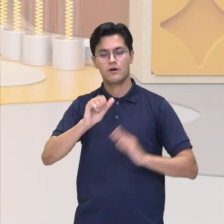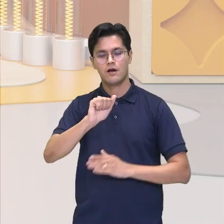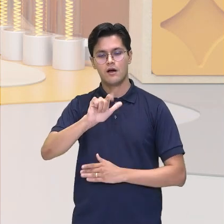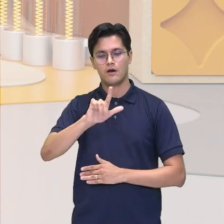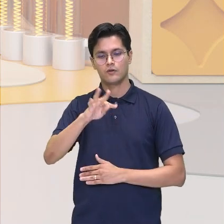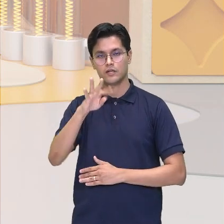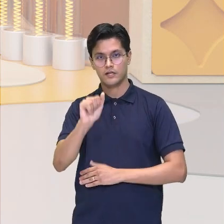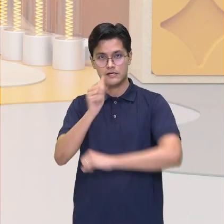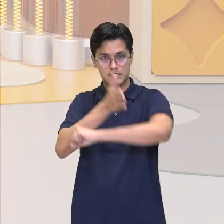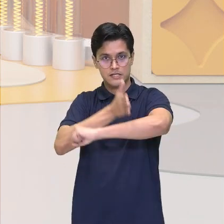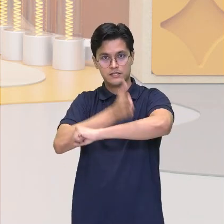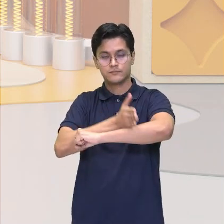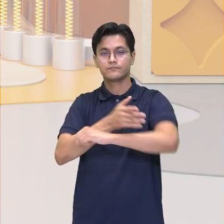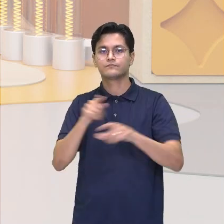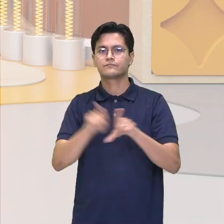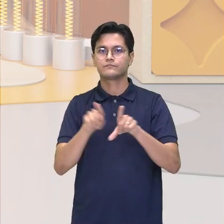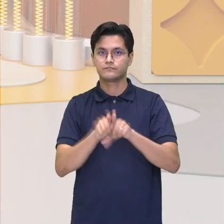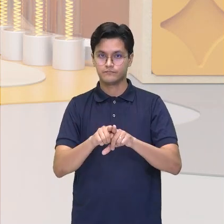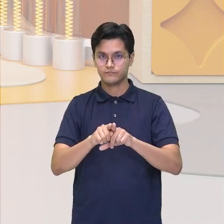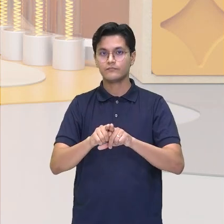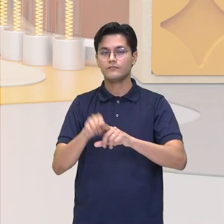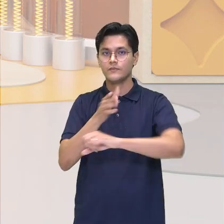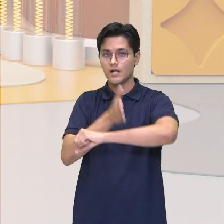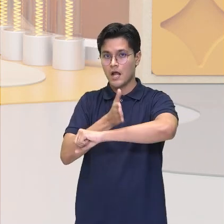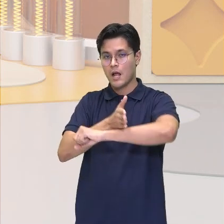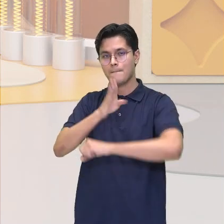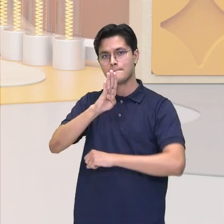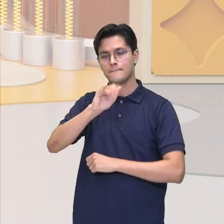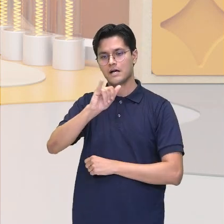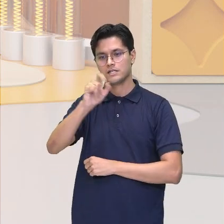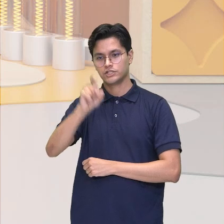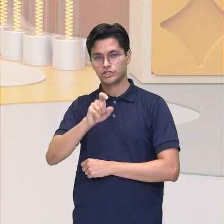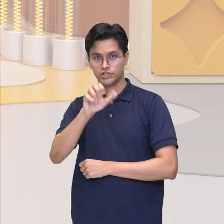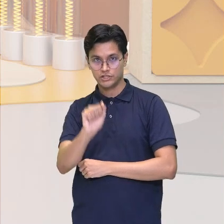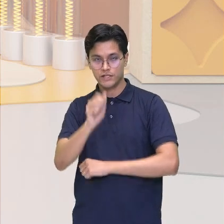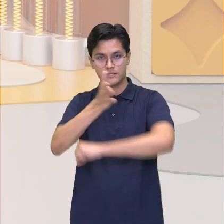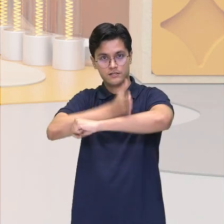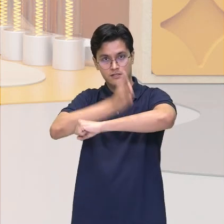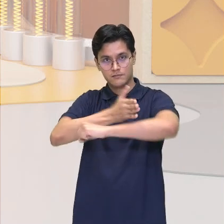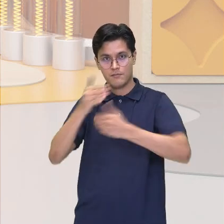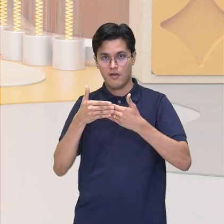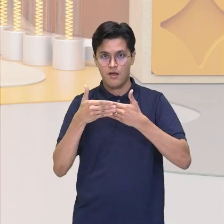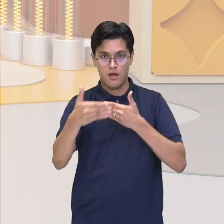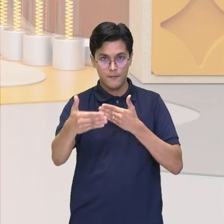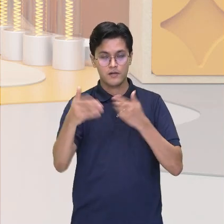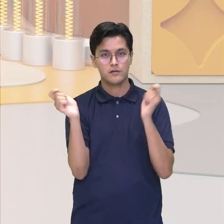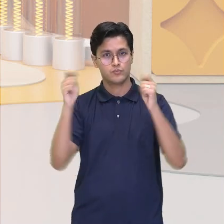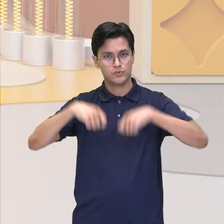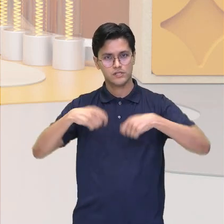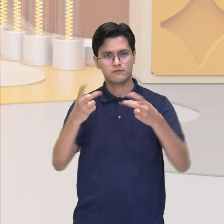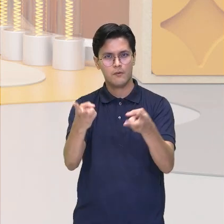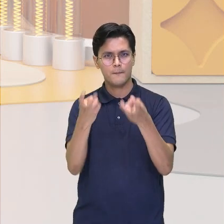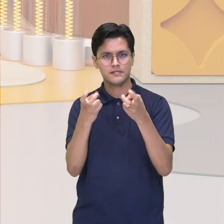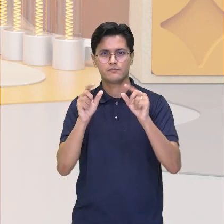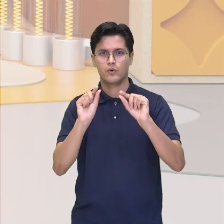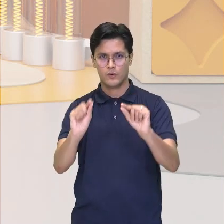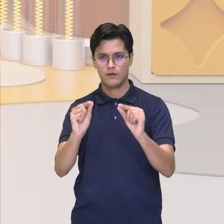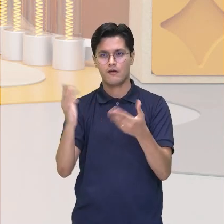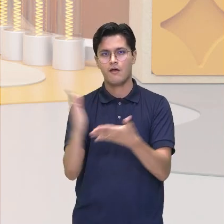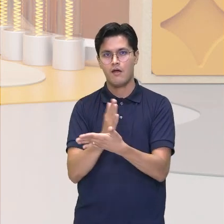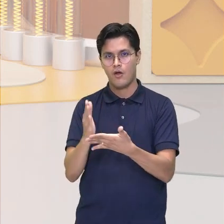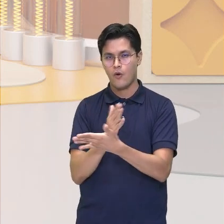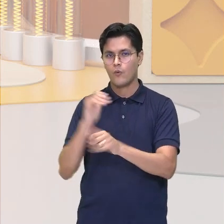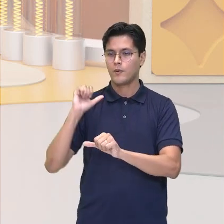Baixa Idade Média, que é o que a gente já mencionou um pouquinho agora há pouco, a gente vai observar algumas mudanças